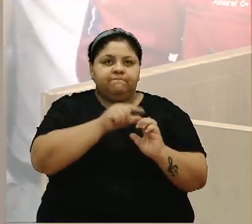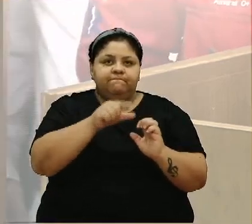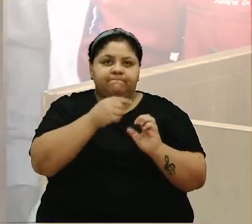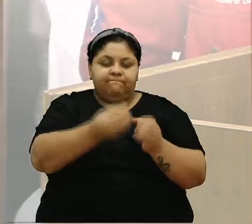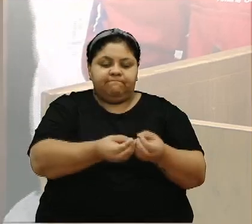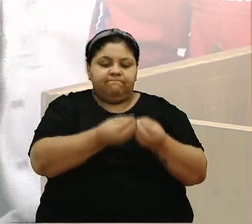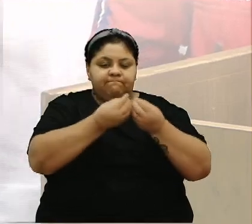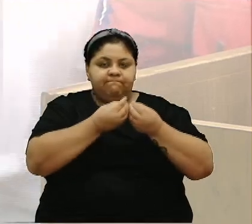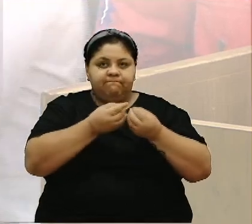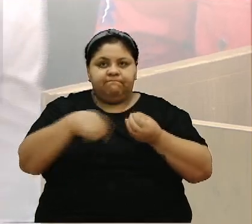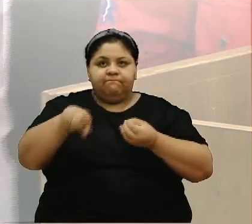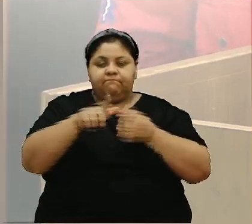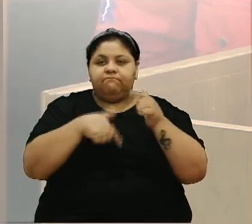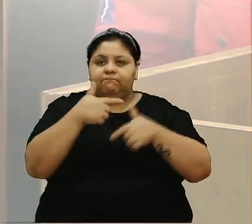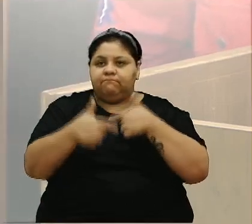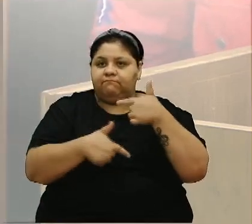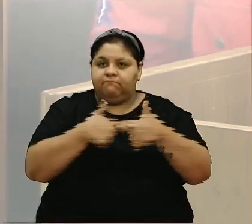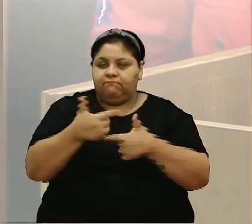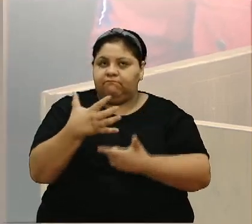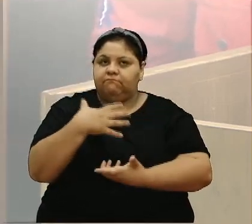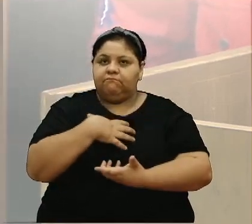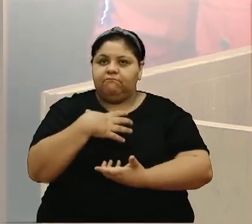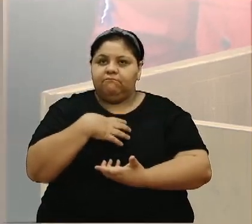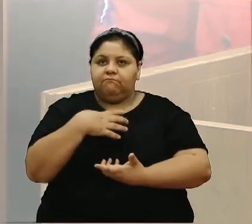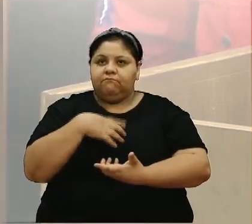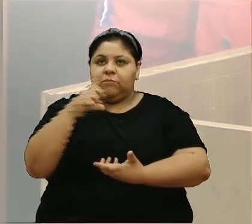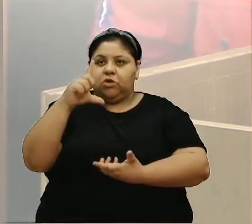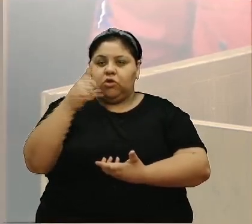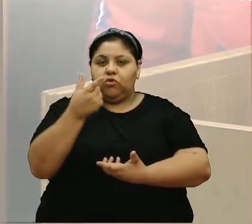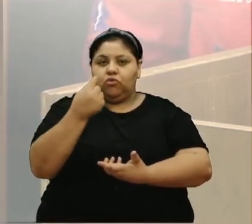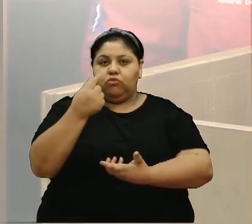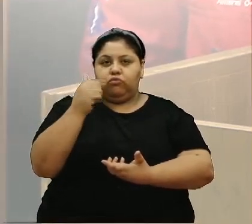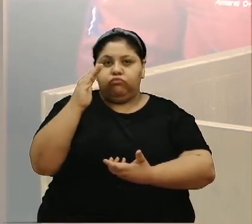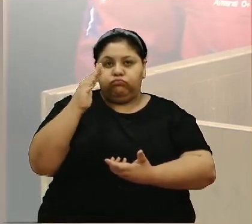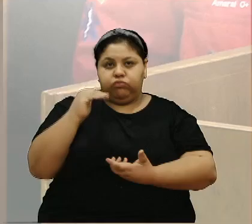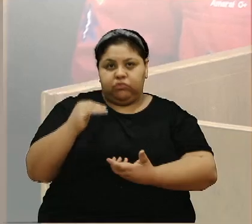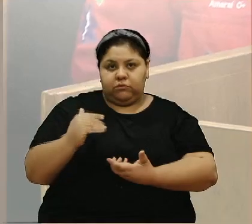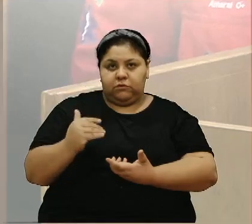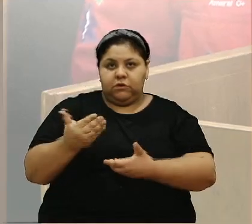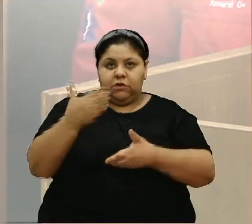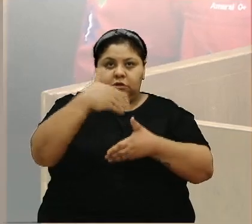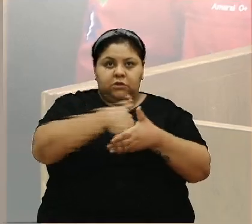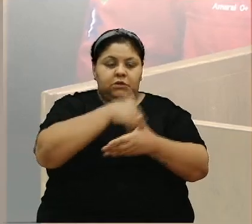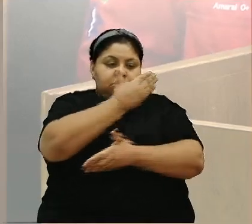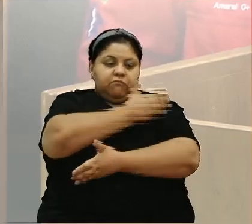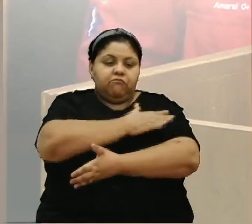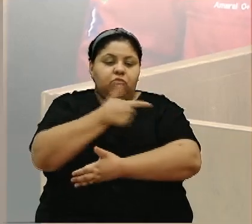nós. A gente trabalha com um formato de desconto para eles dentro desse treinamento, que